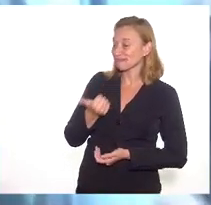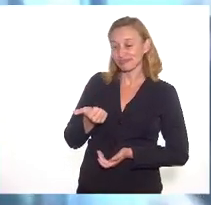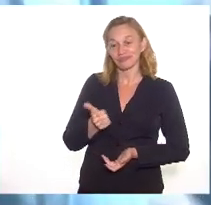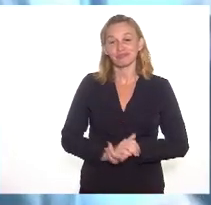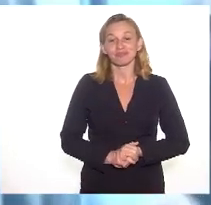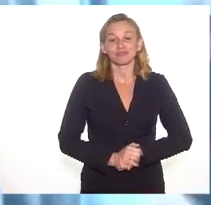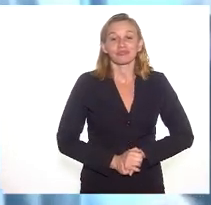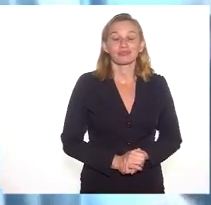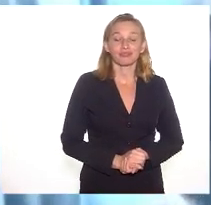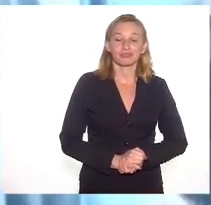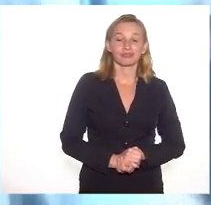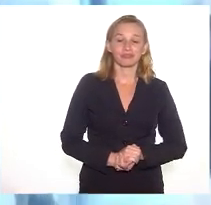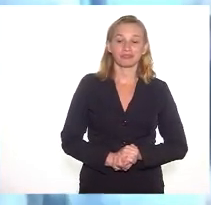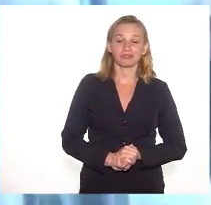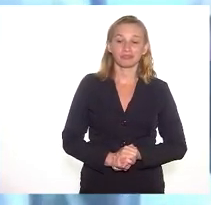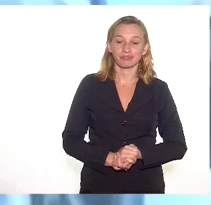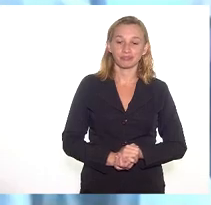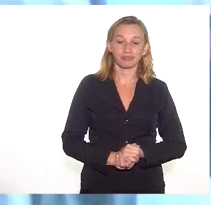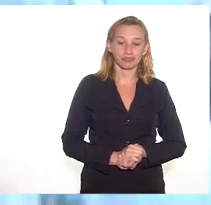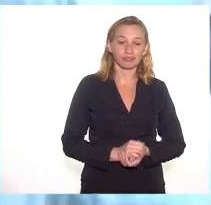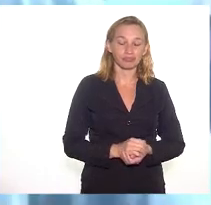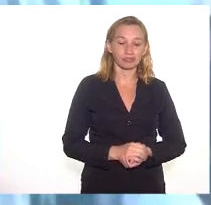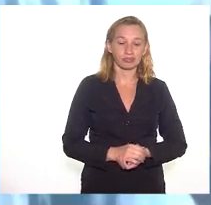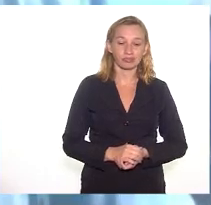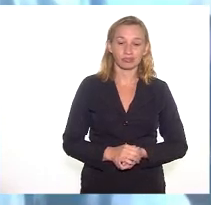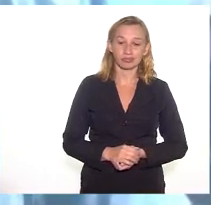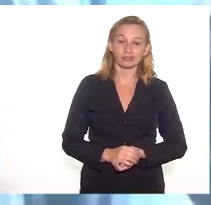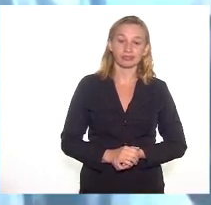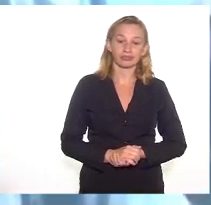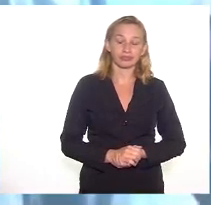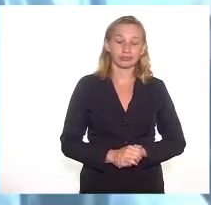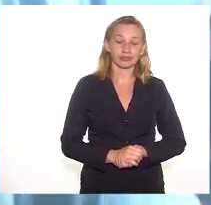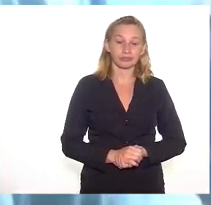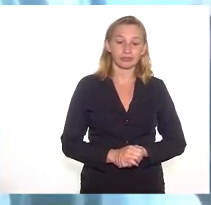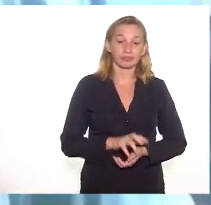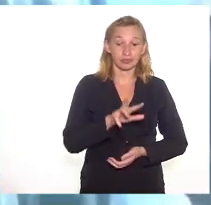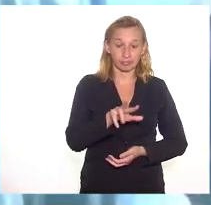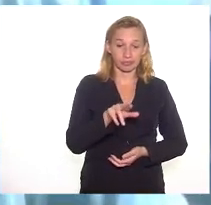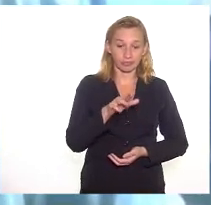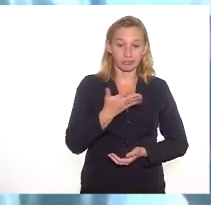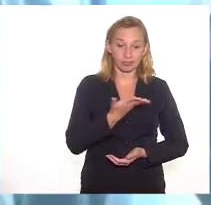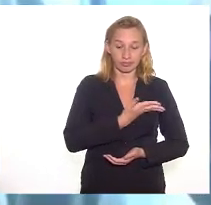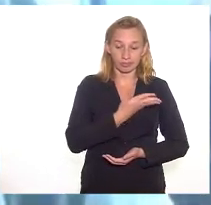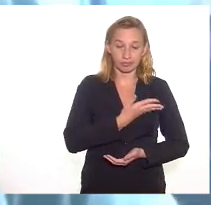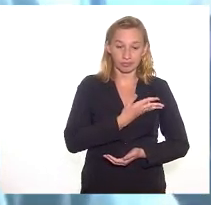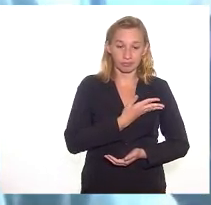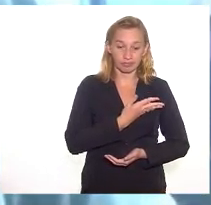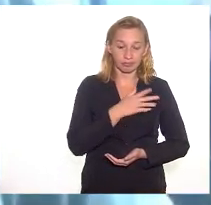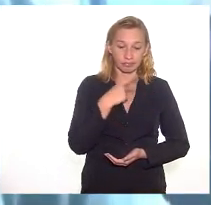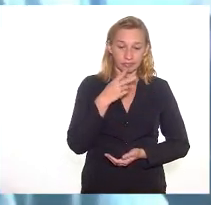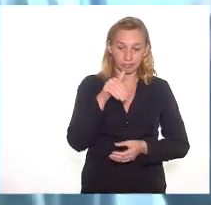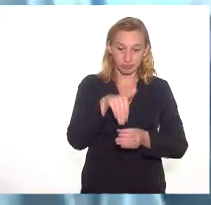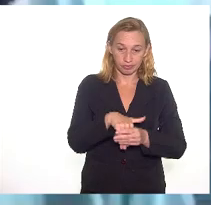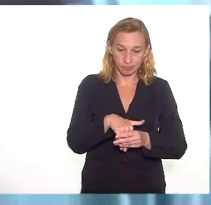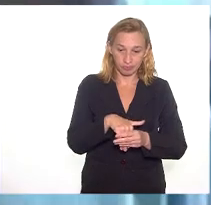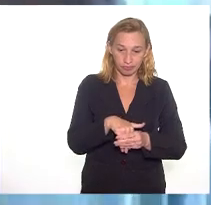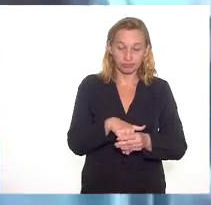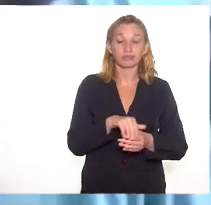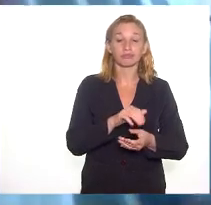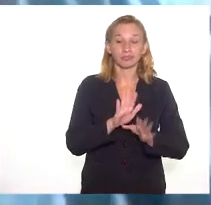Bem, eu queria, como meus colegas, saudar, primeiro declarar o voto, eu votei